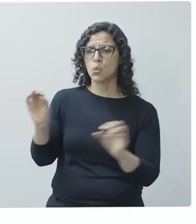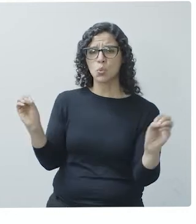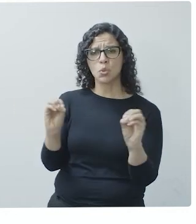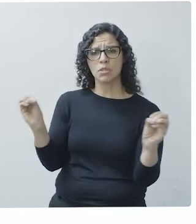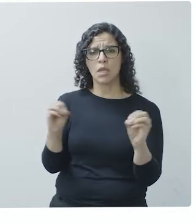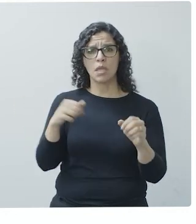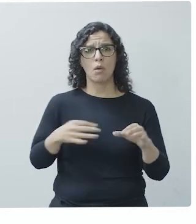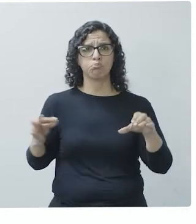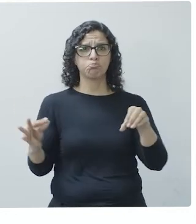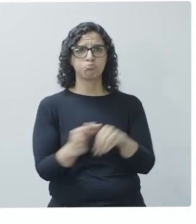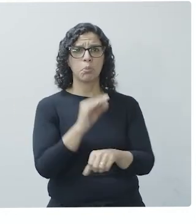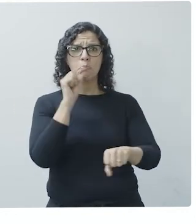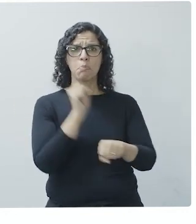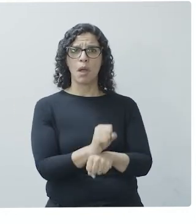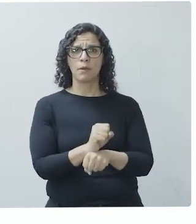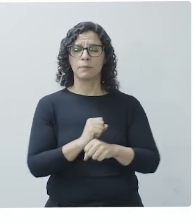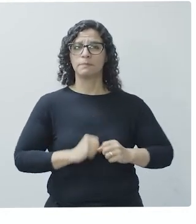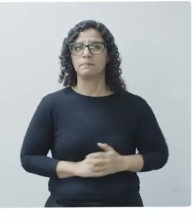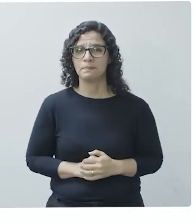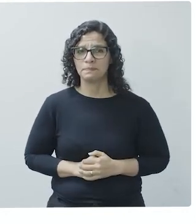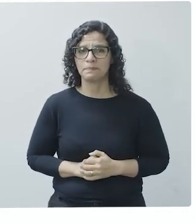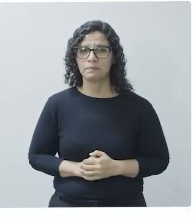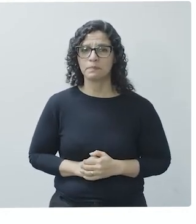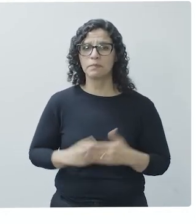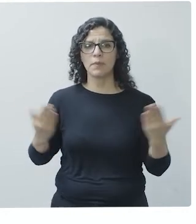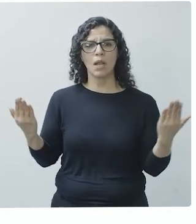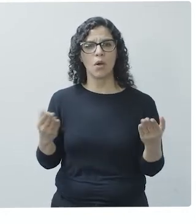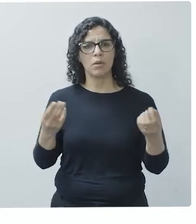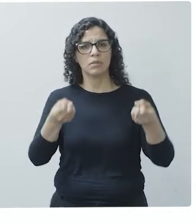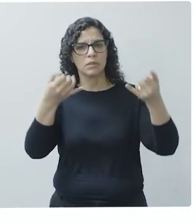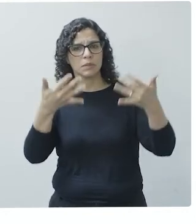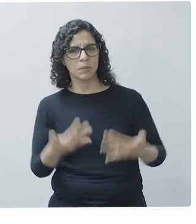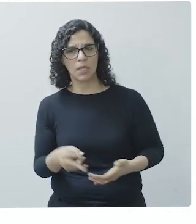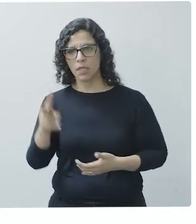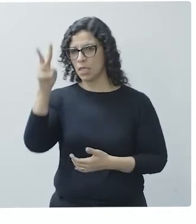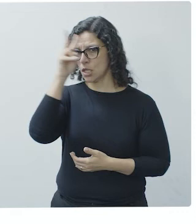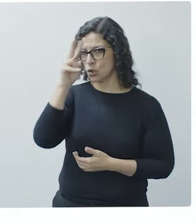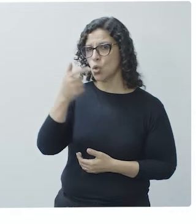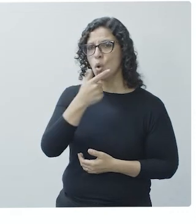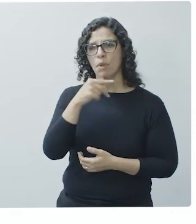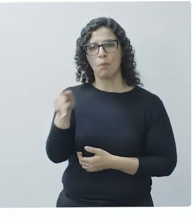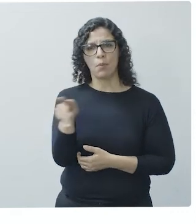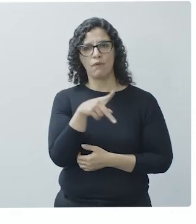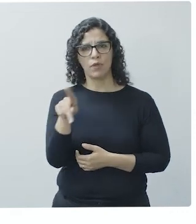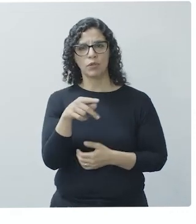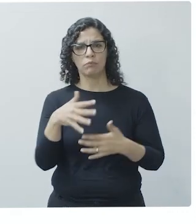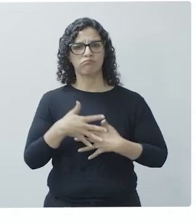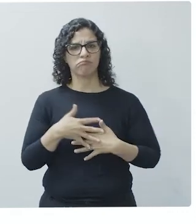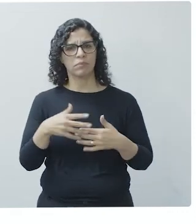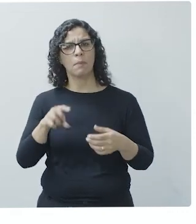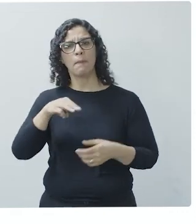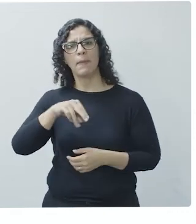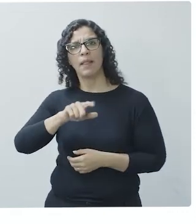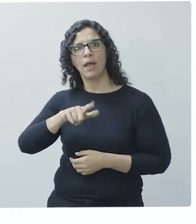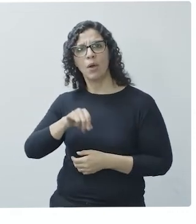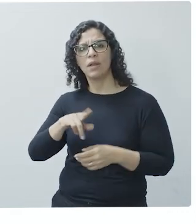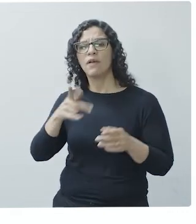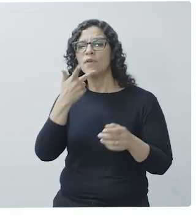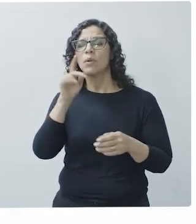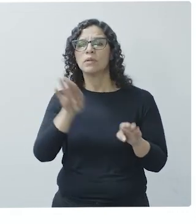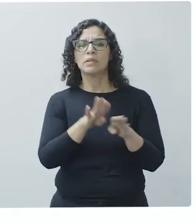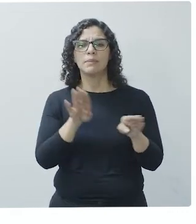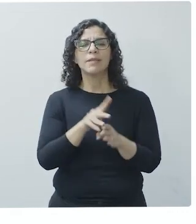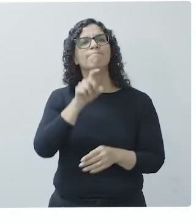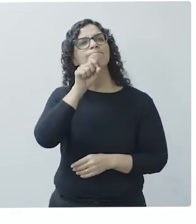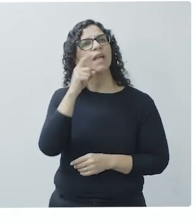Onde me espeto, fico. Contei essa história a um professor de melancolia, que me disse,